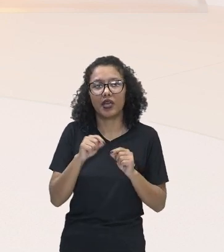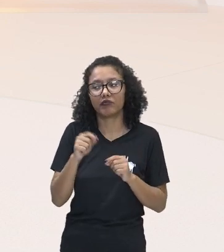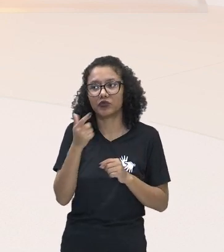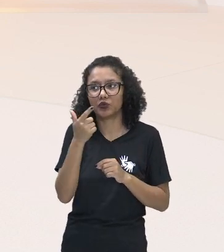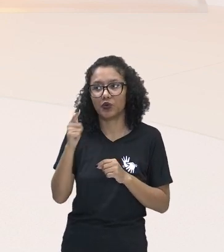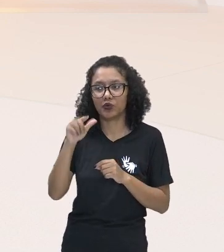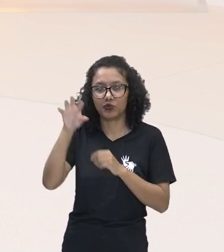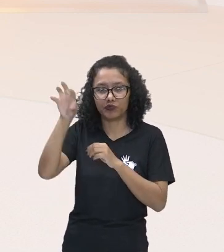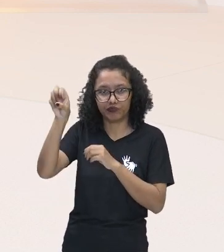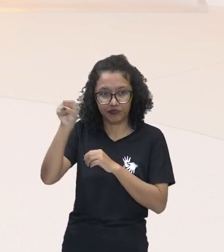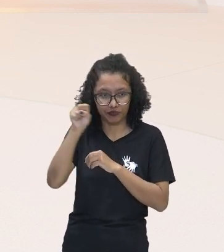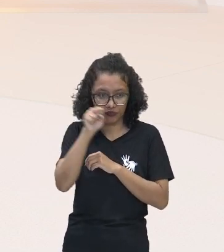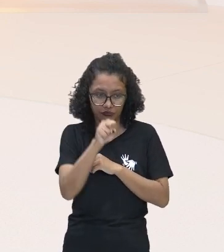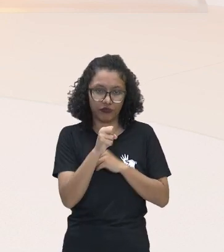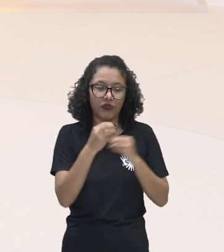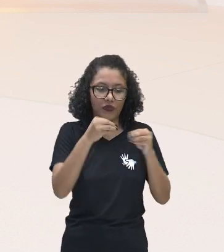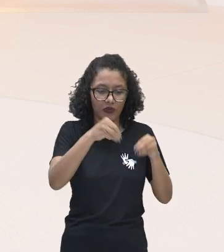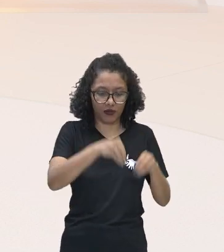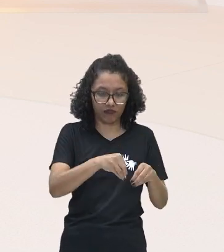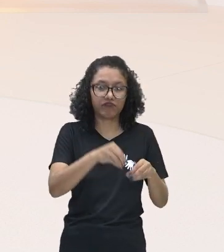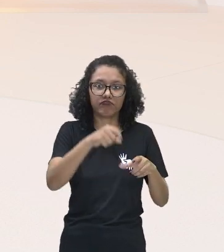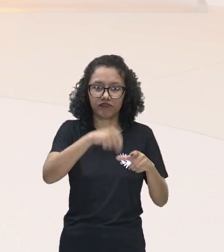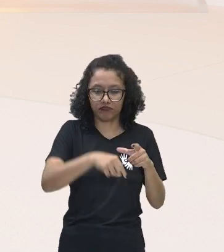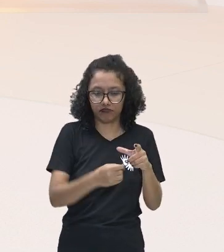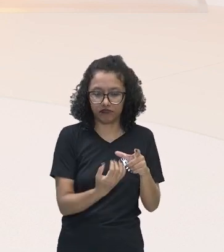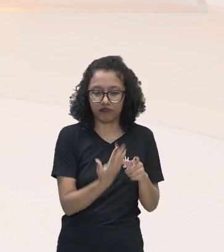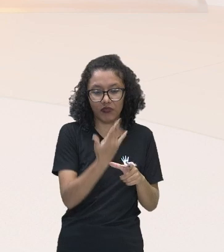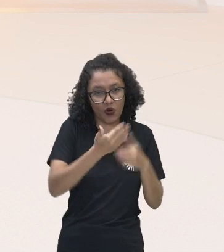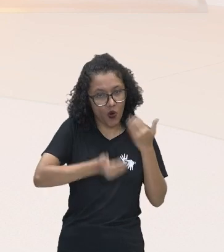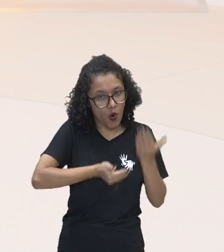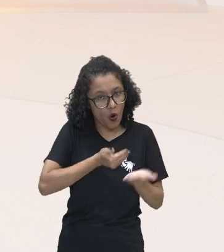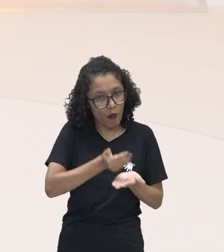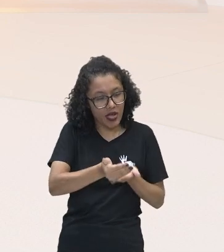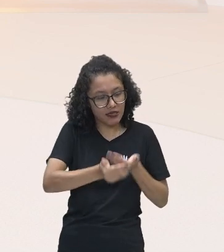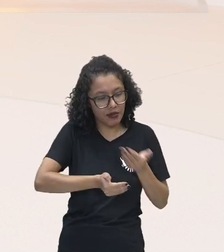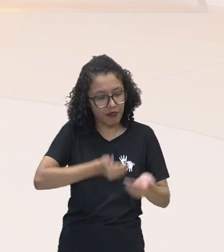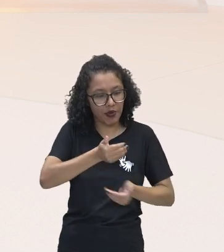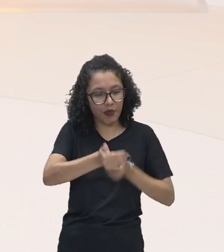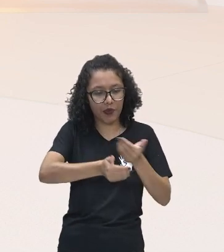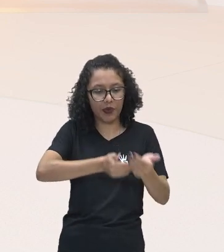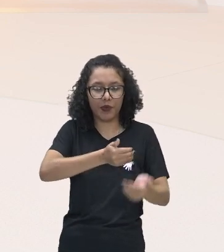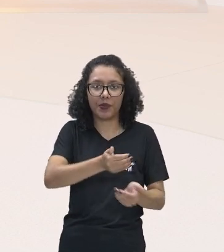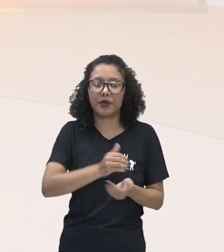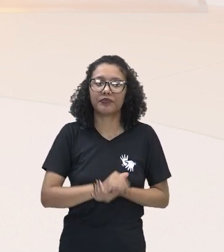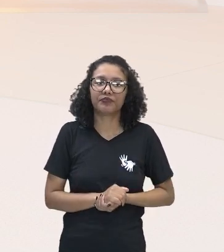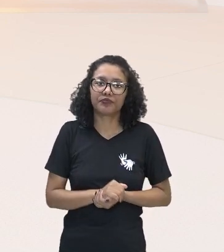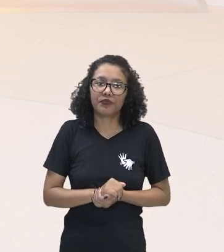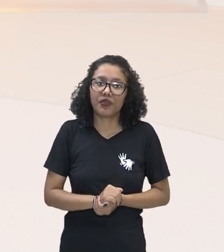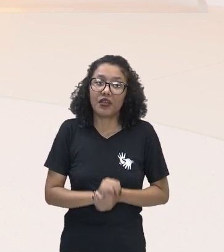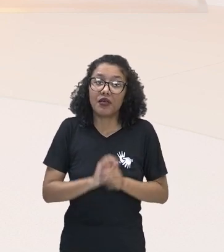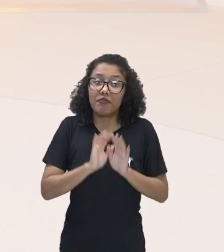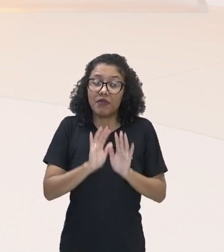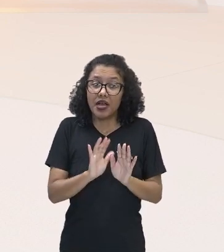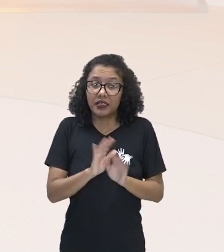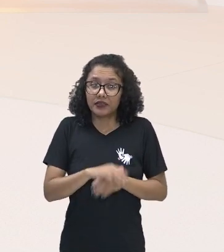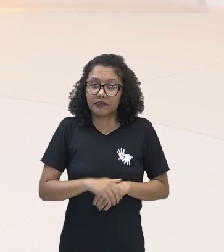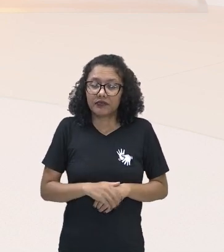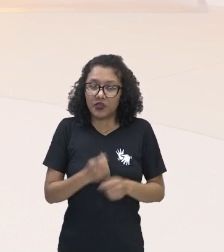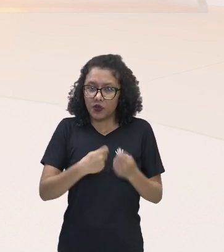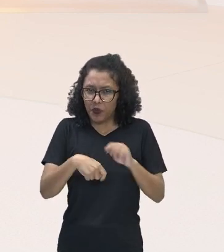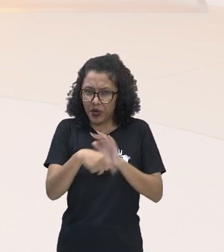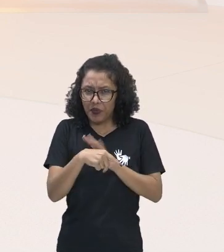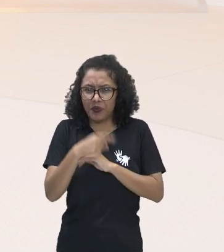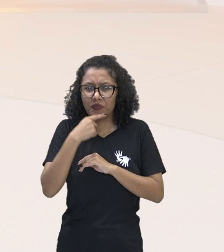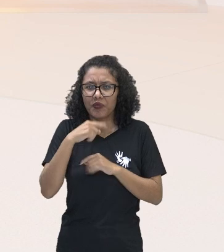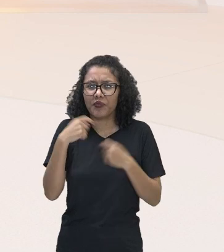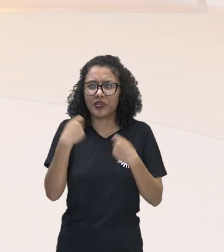mudas de cana-de-açúcar para começar esse processo. No entanto, a economia da cana-de-açúcar, ela